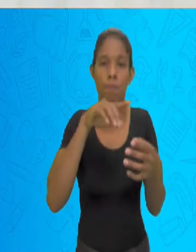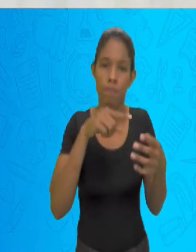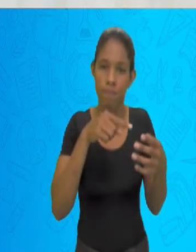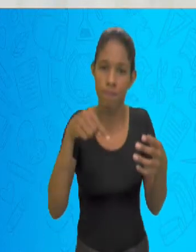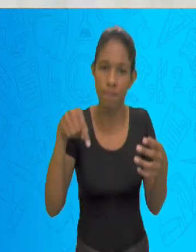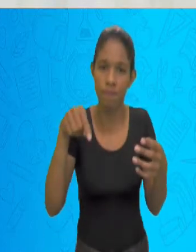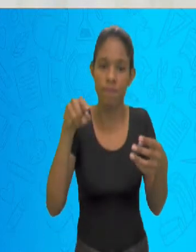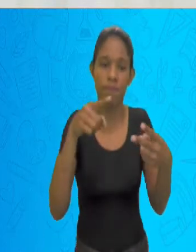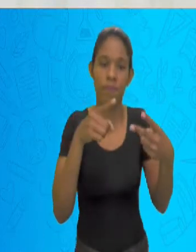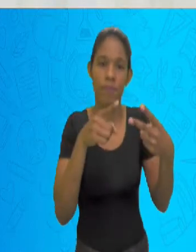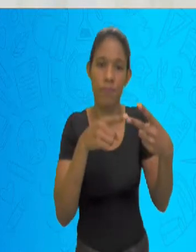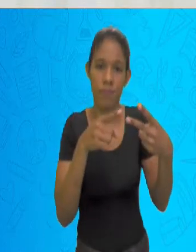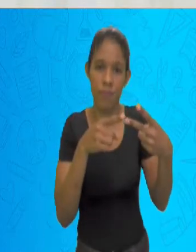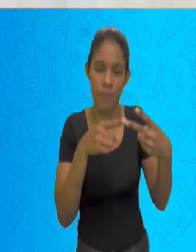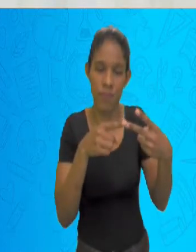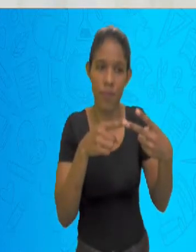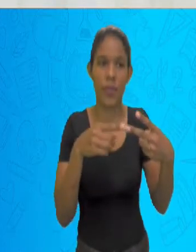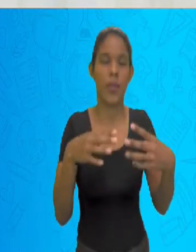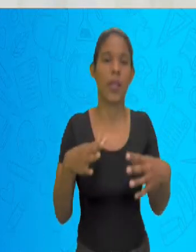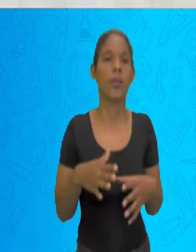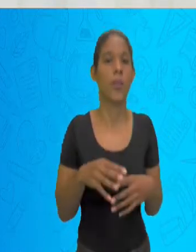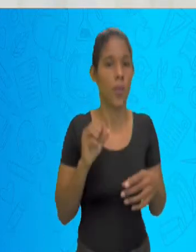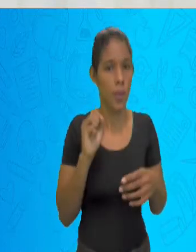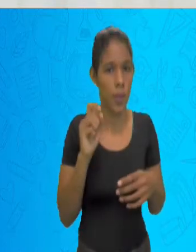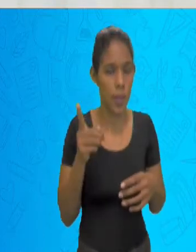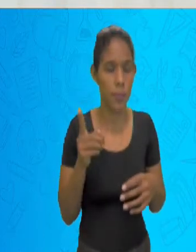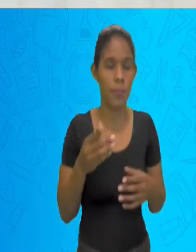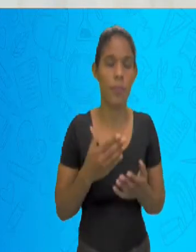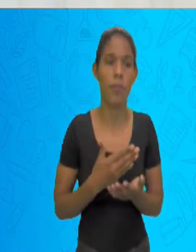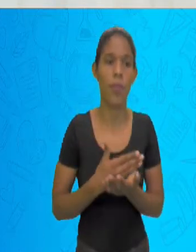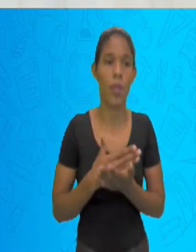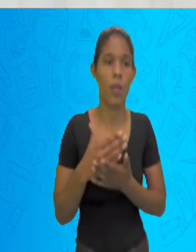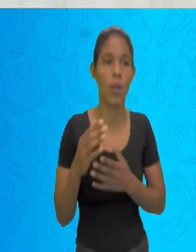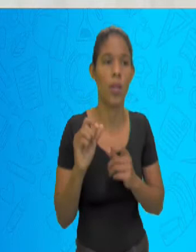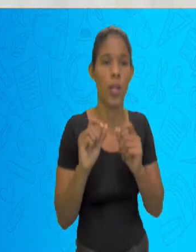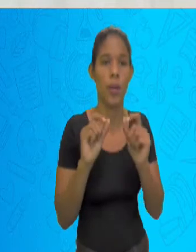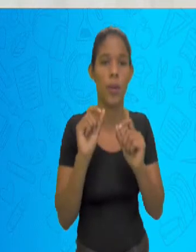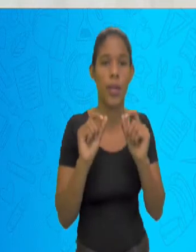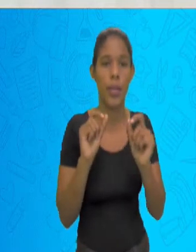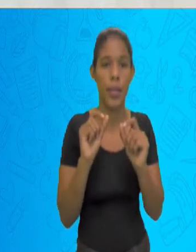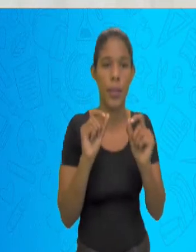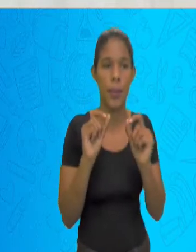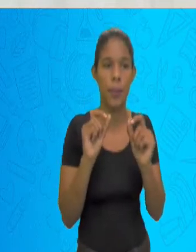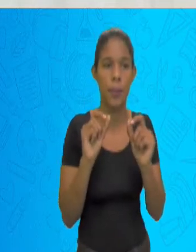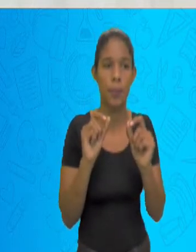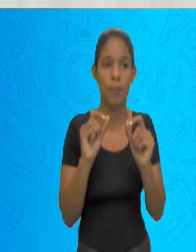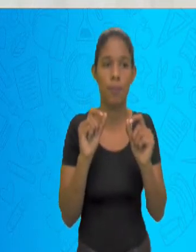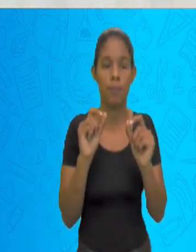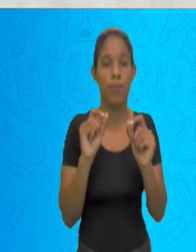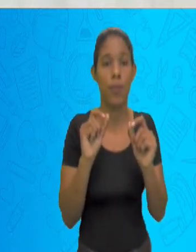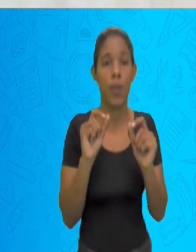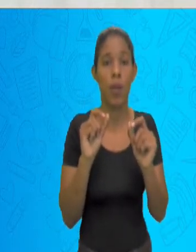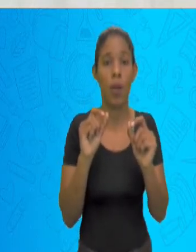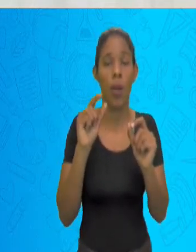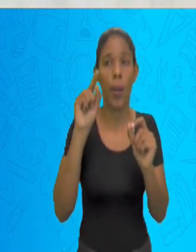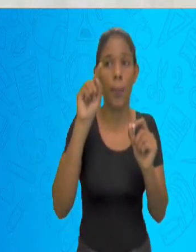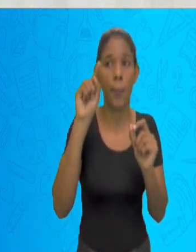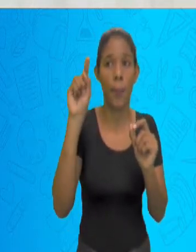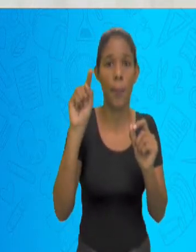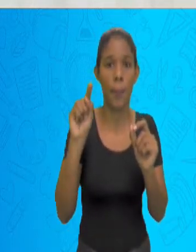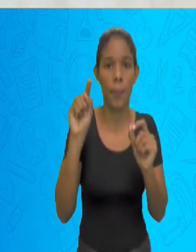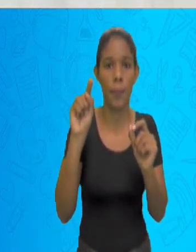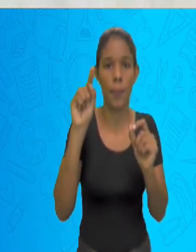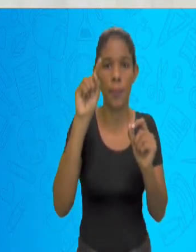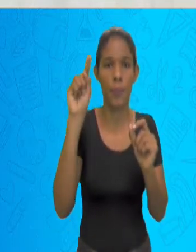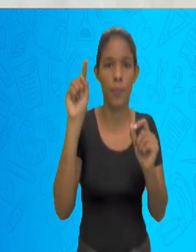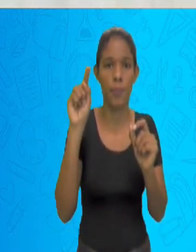ok? Vamos encontrar agora a vértice. A vértice é o biquinho, é onde as arestas